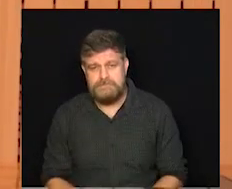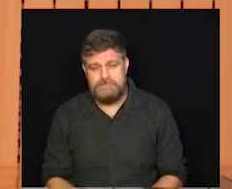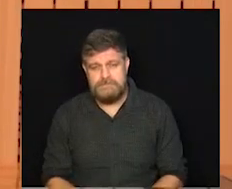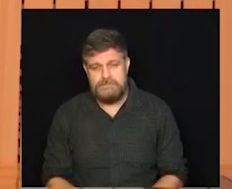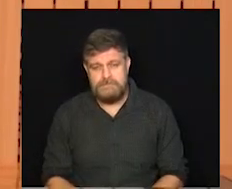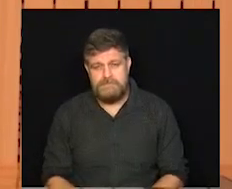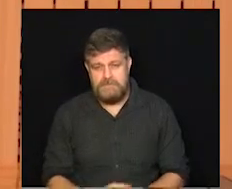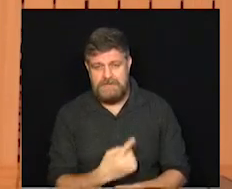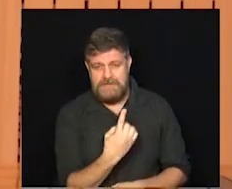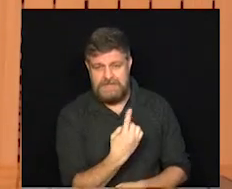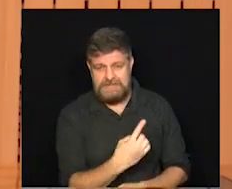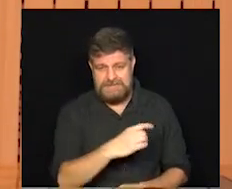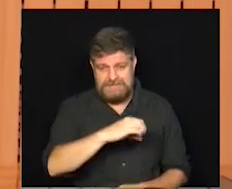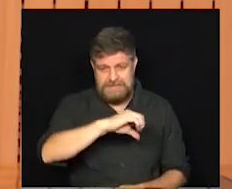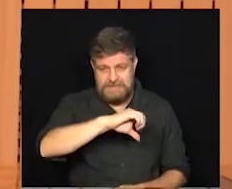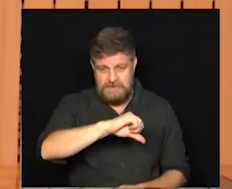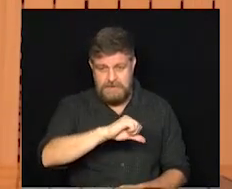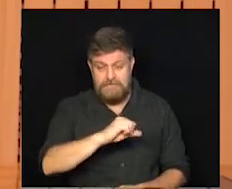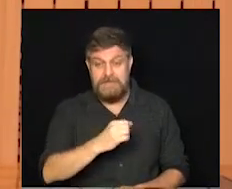DDD 19